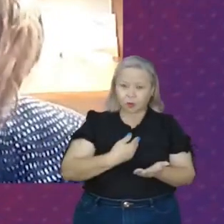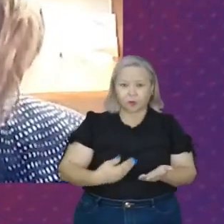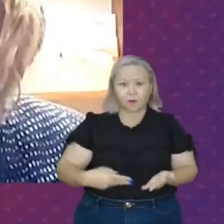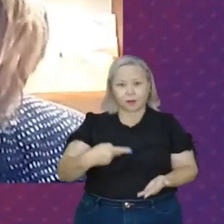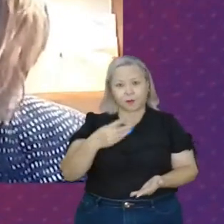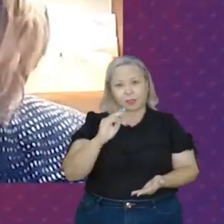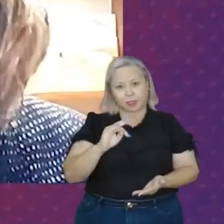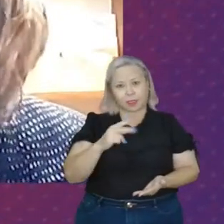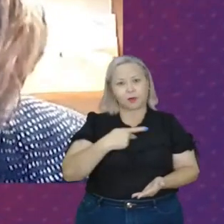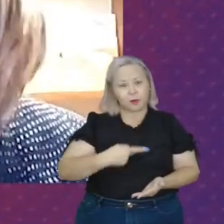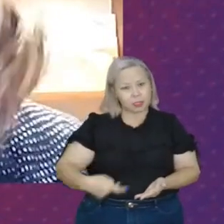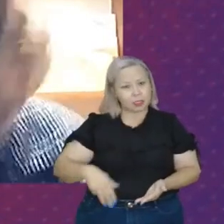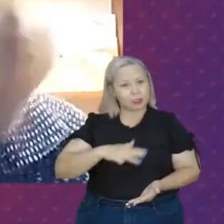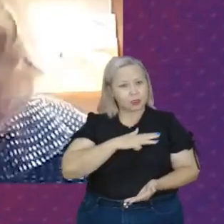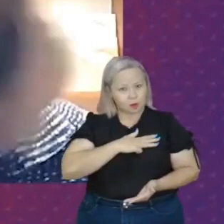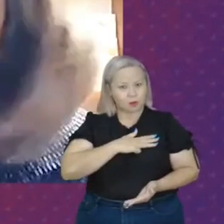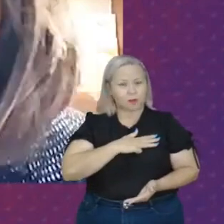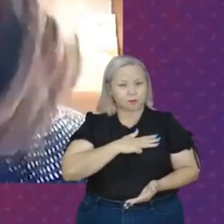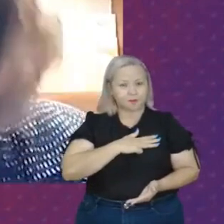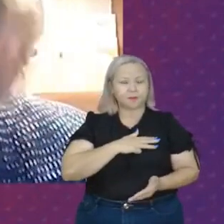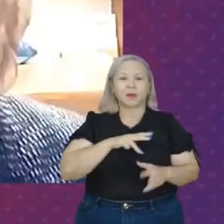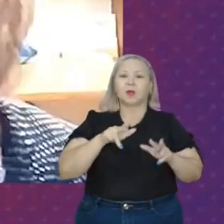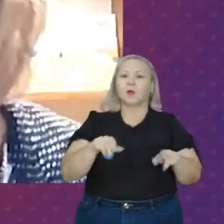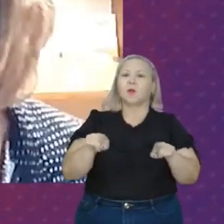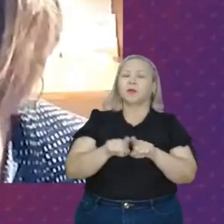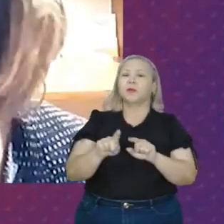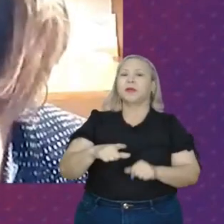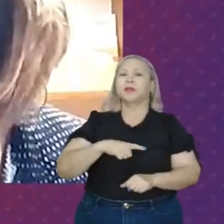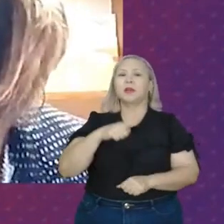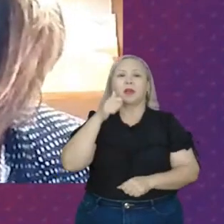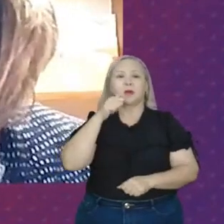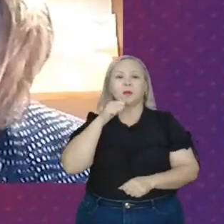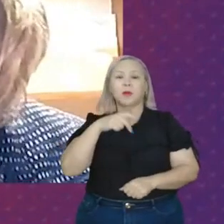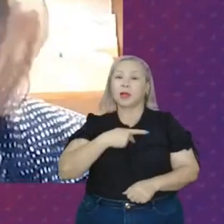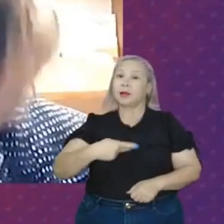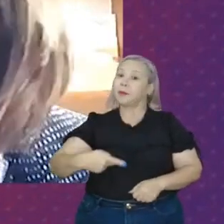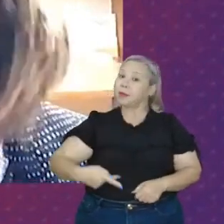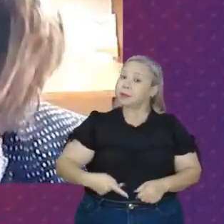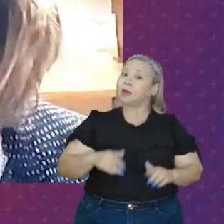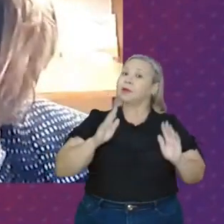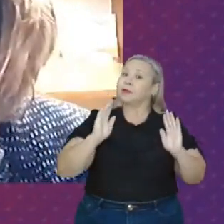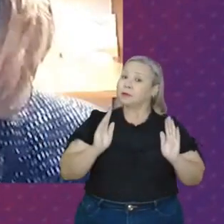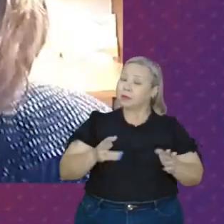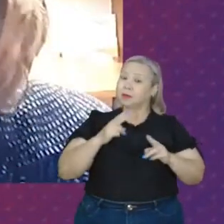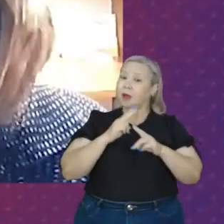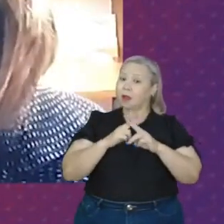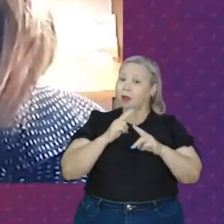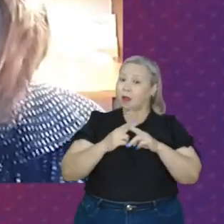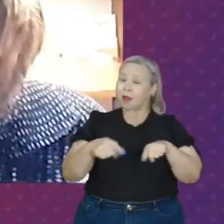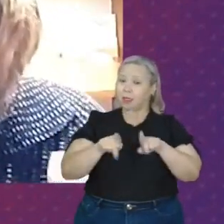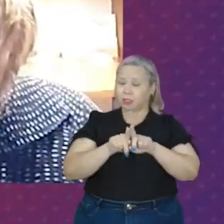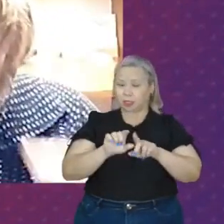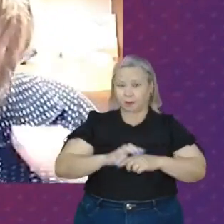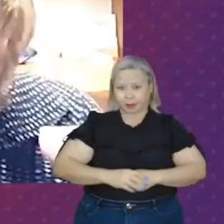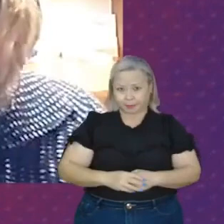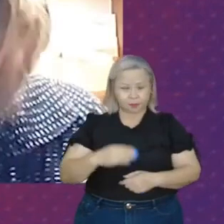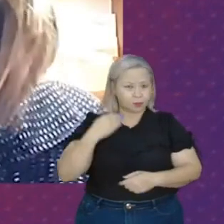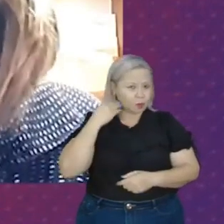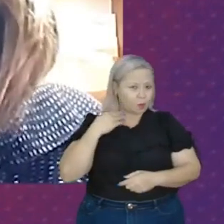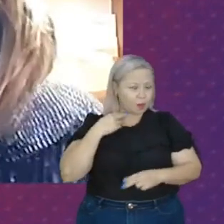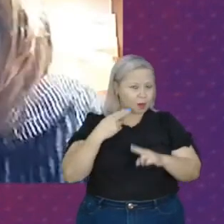do presidente Luiz Inácio Lula da Silva, como também temos uma mulher na presidência da Caixa. Então, portanto, nós